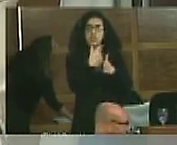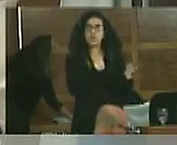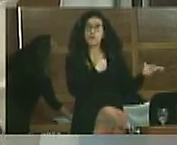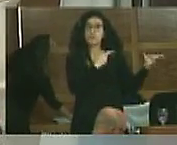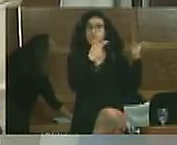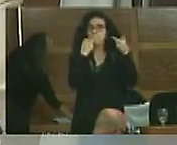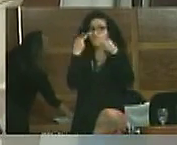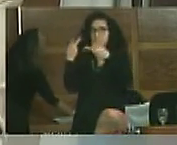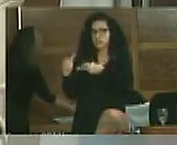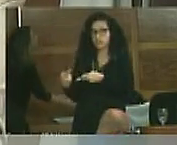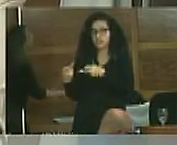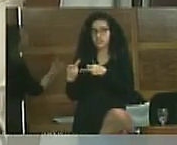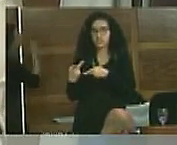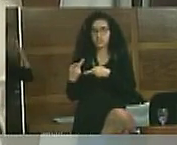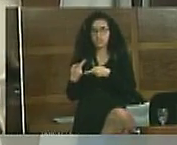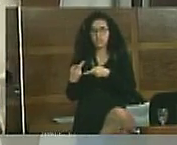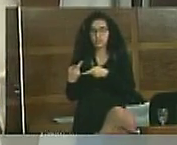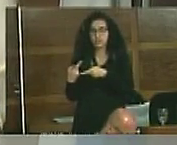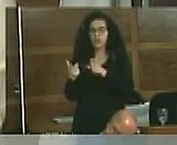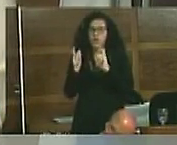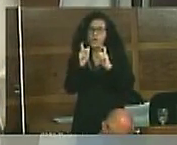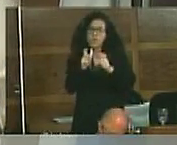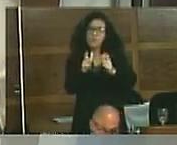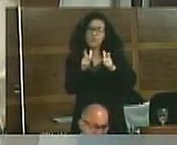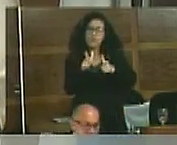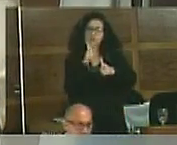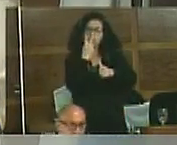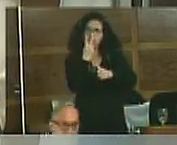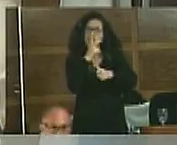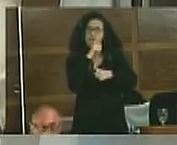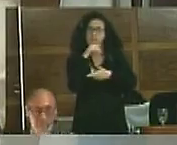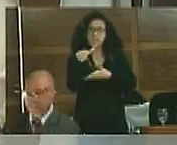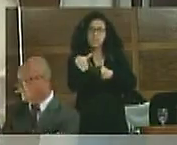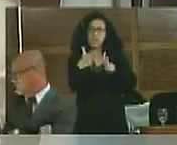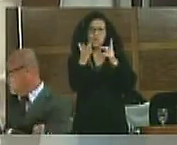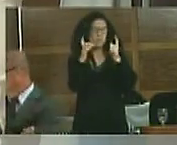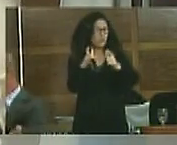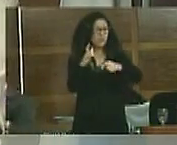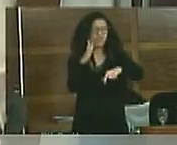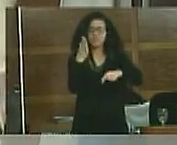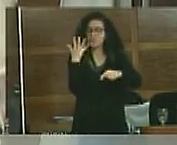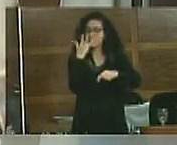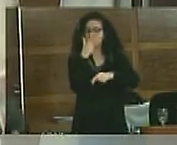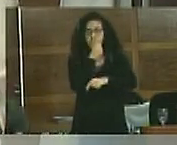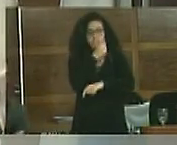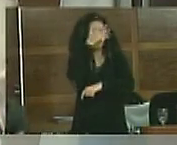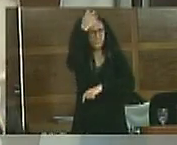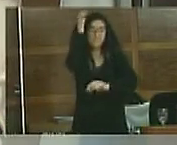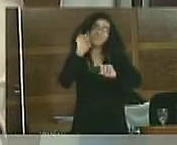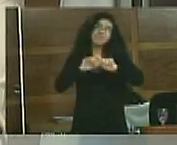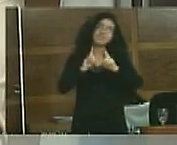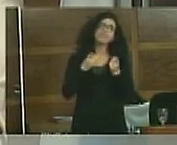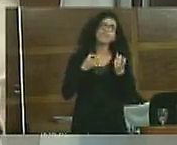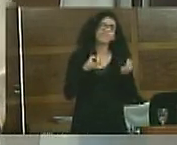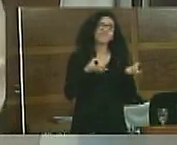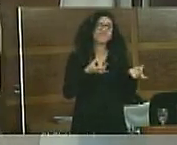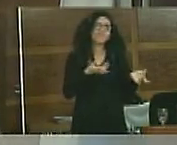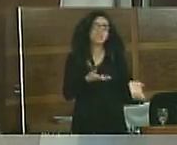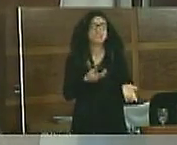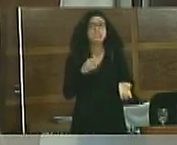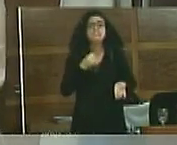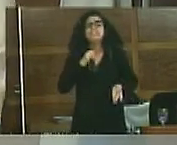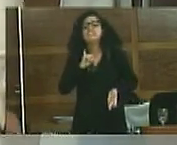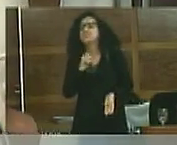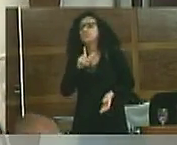visitando recentemente Vila Dois Rios, um dos lugares mais lindos de Angra, mas um pouco abandonado. Então, se